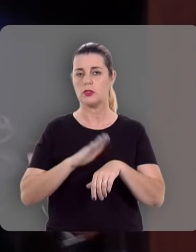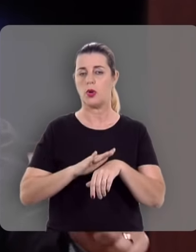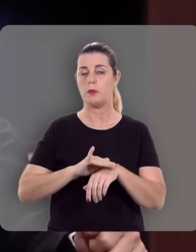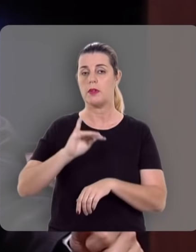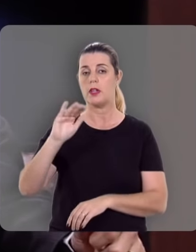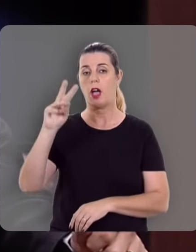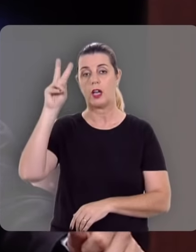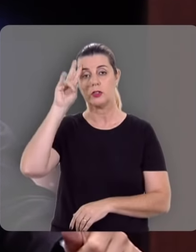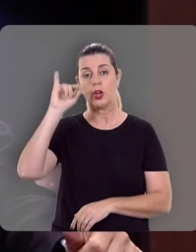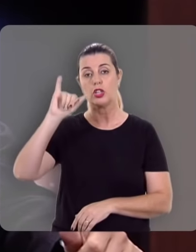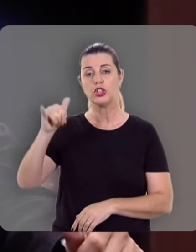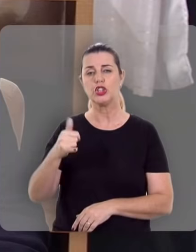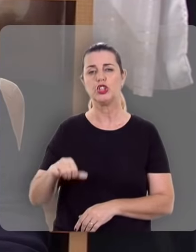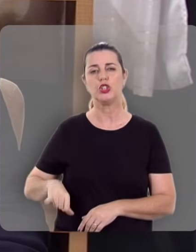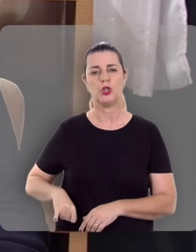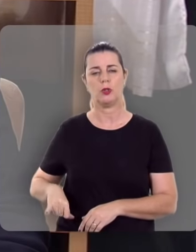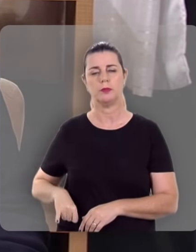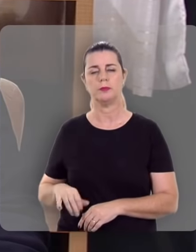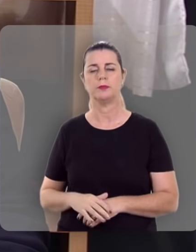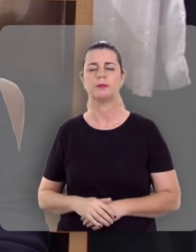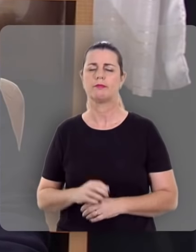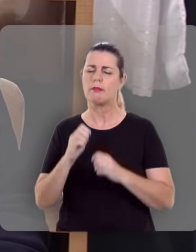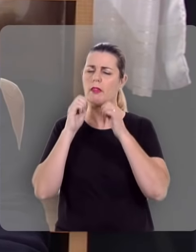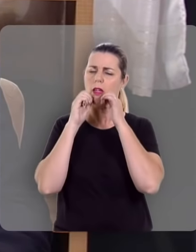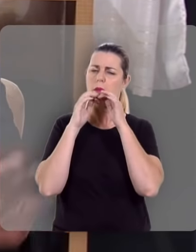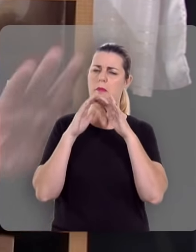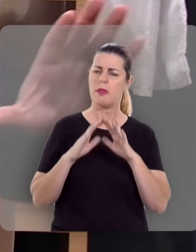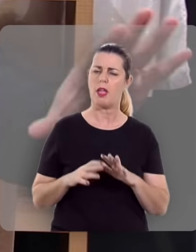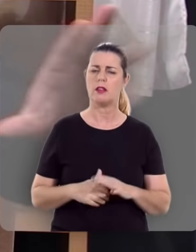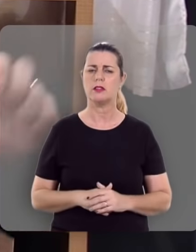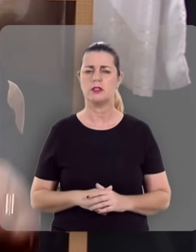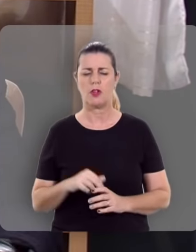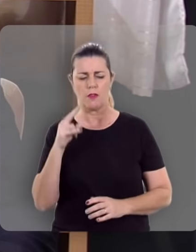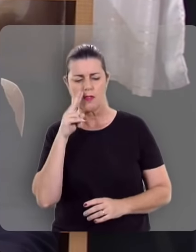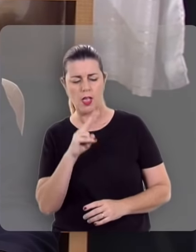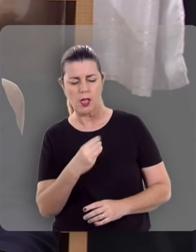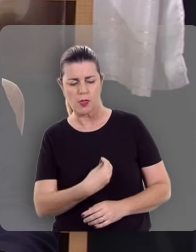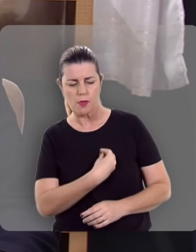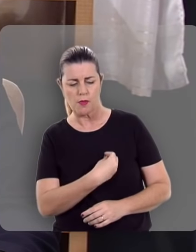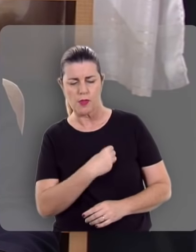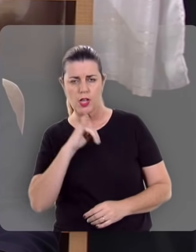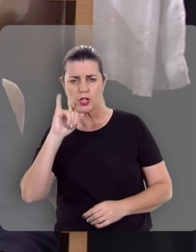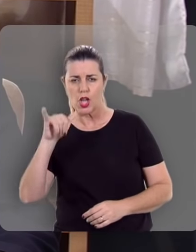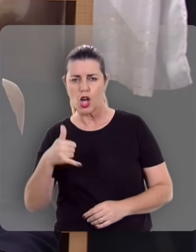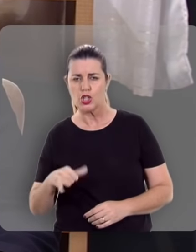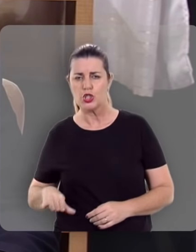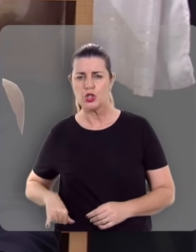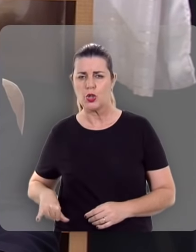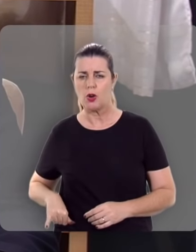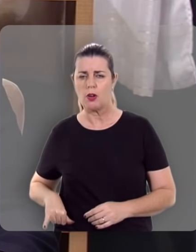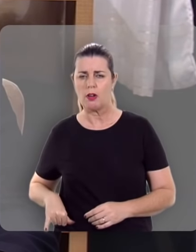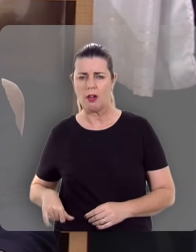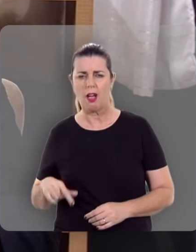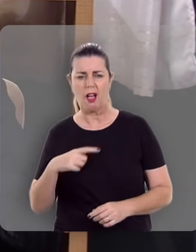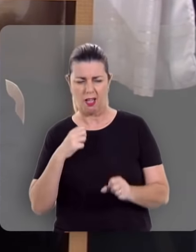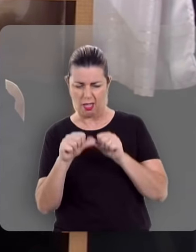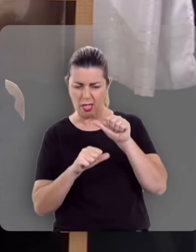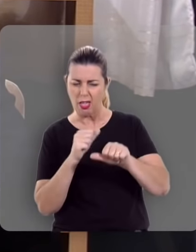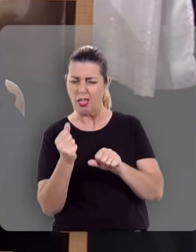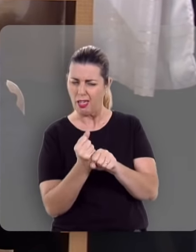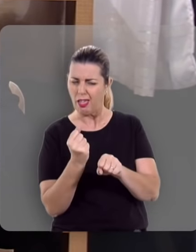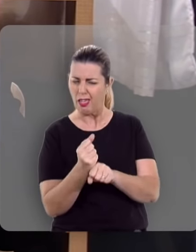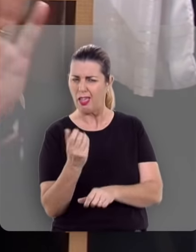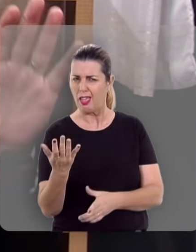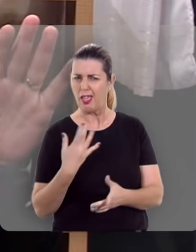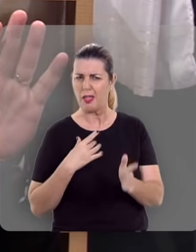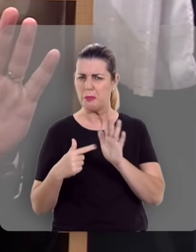Jó, pastor Roster. Que bênção, meu amigo. E olhando para a vida de Jó, nós percebemos que a restauração na vida de Jó ela é